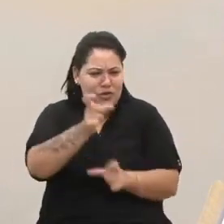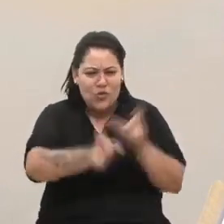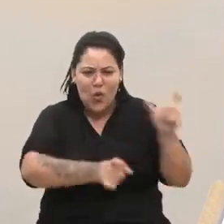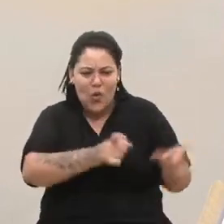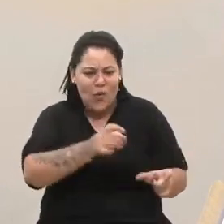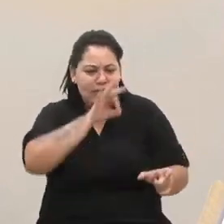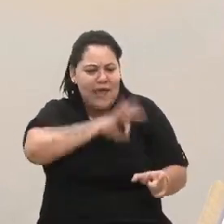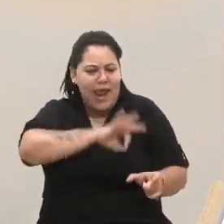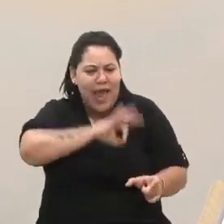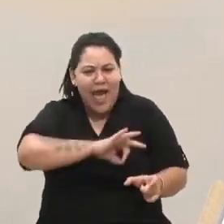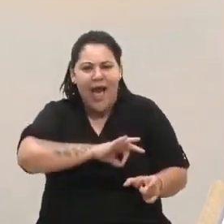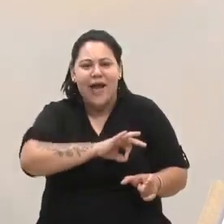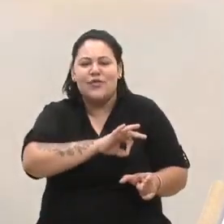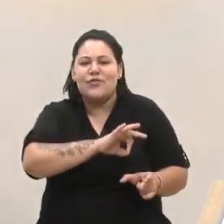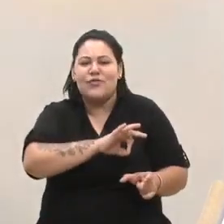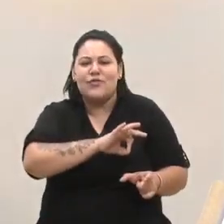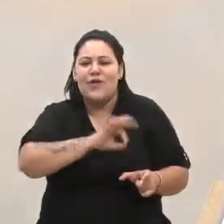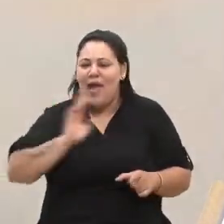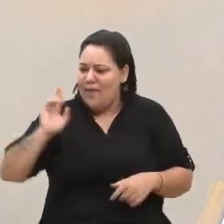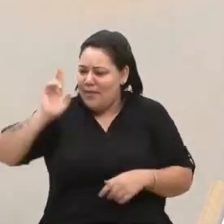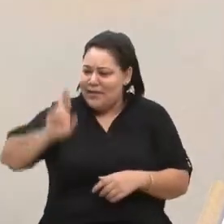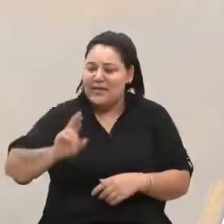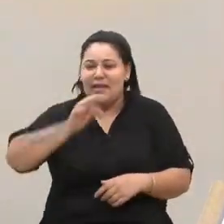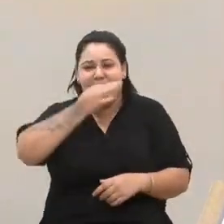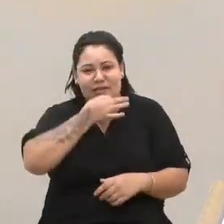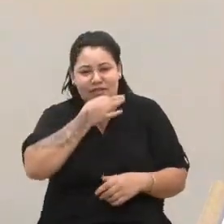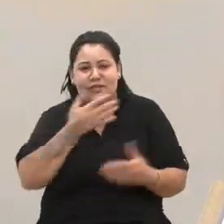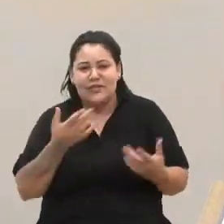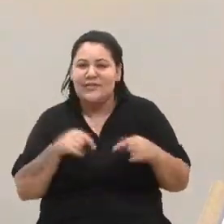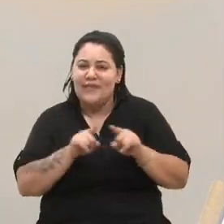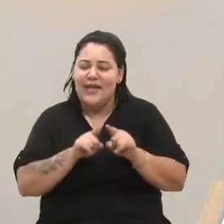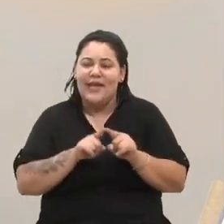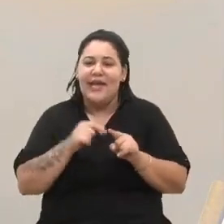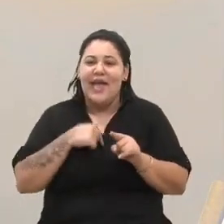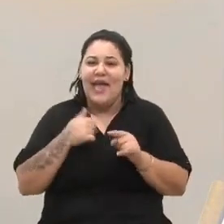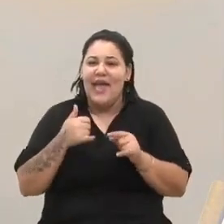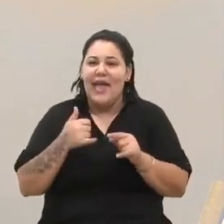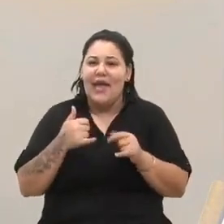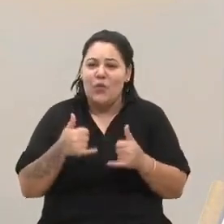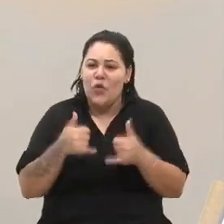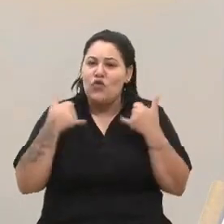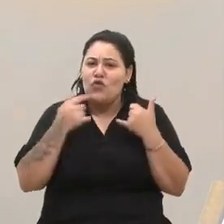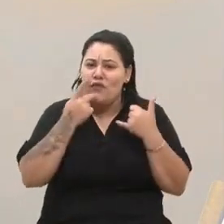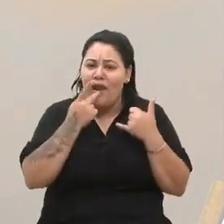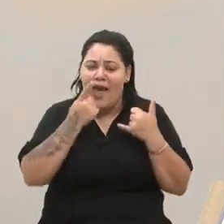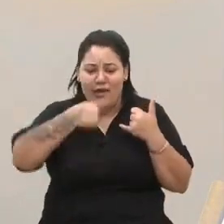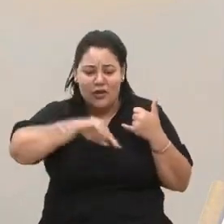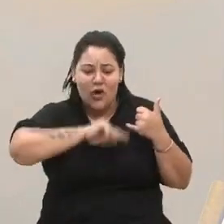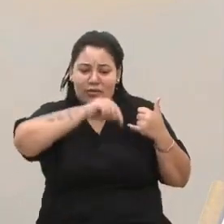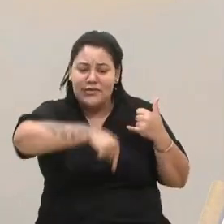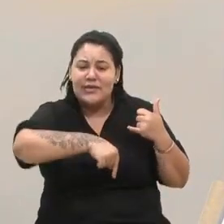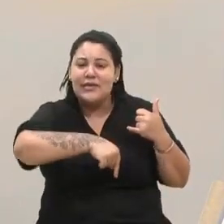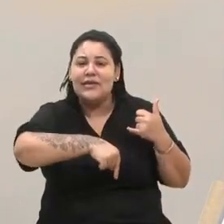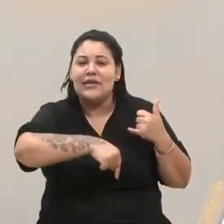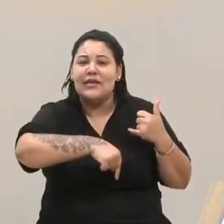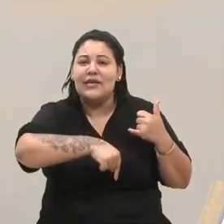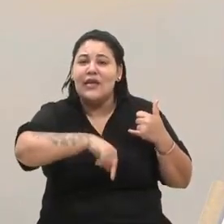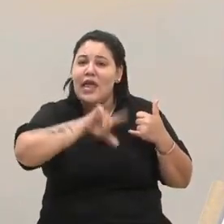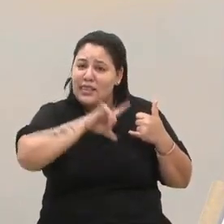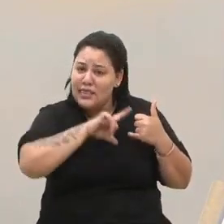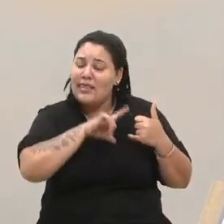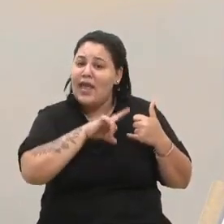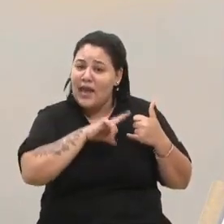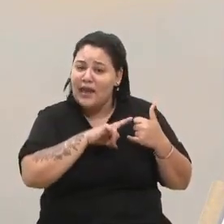representa bem. É orgulho dizer que nós, em Caxias do Sul, temos o